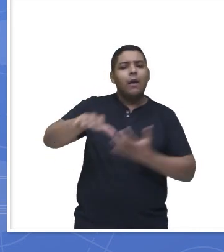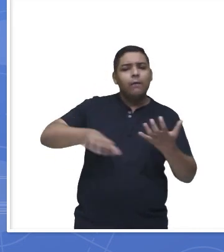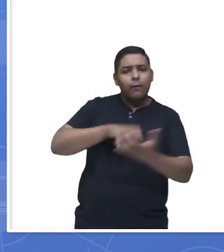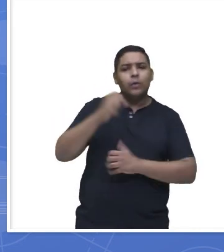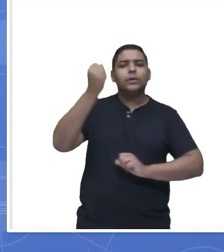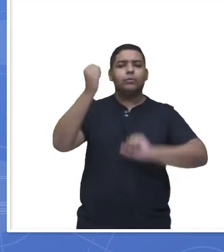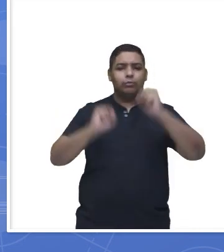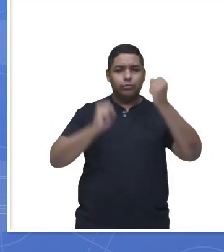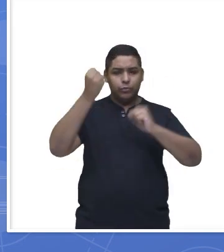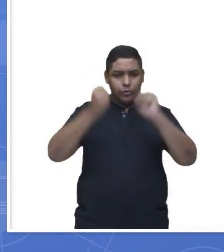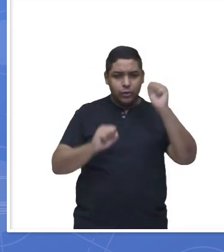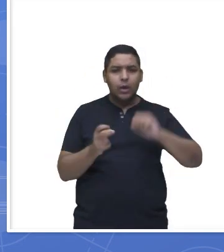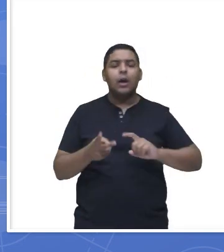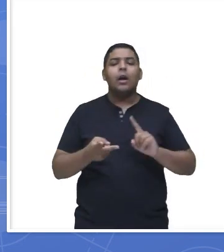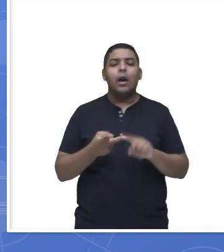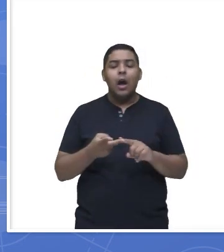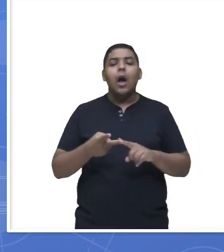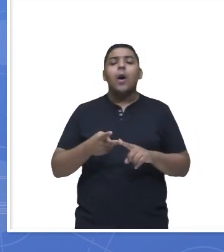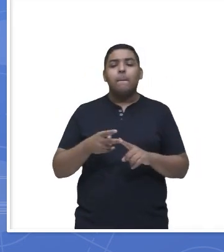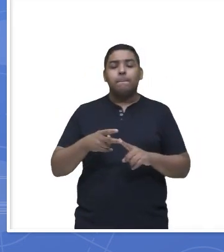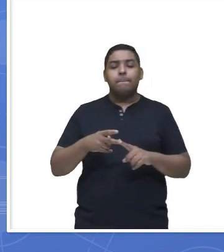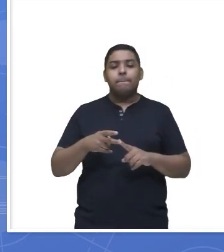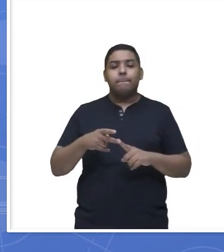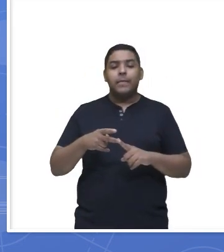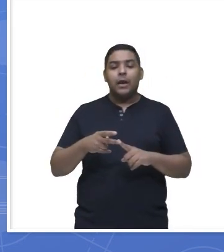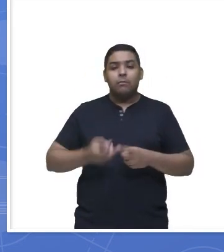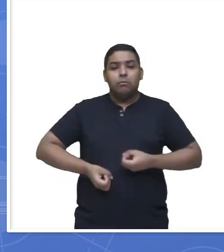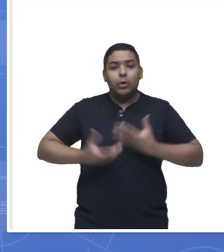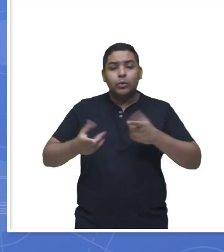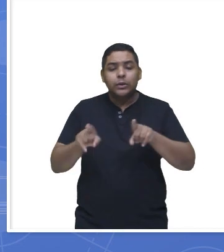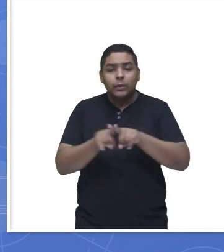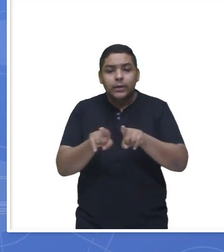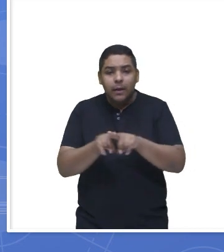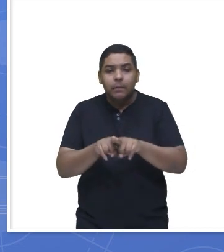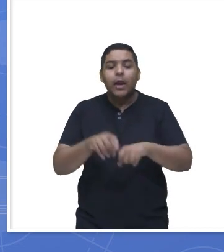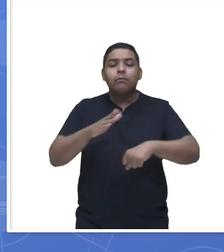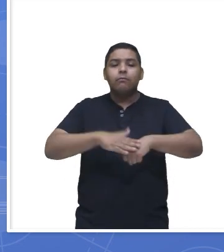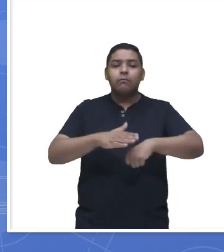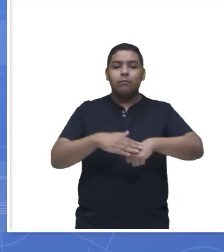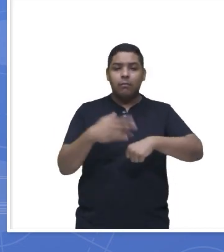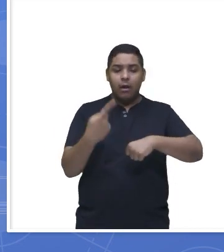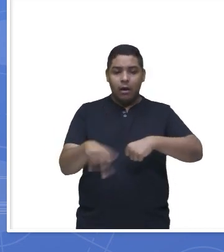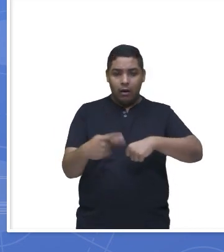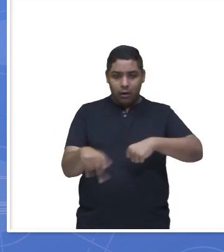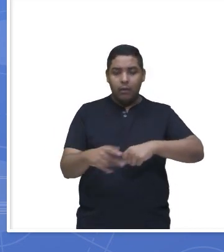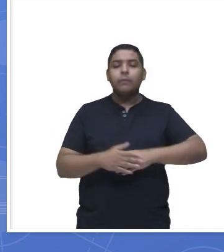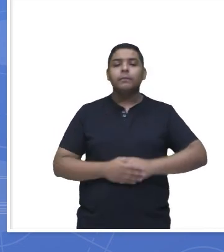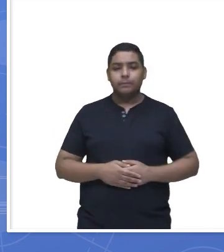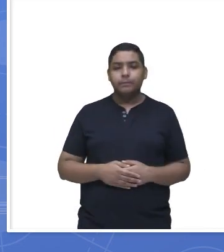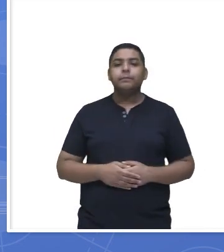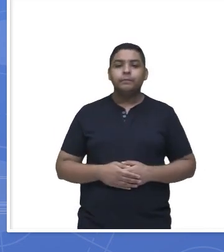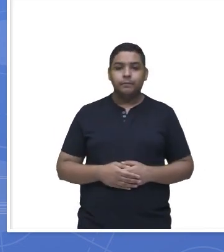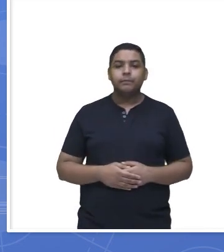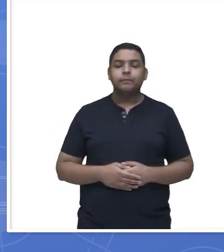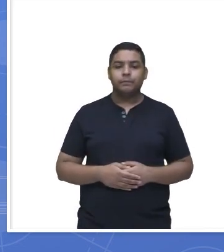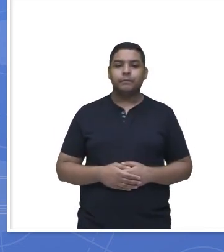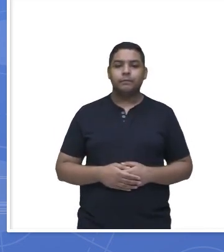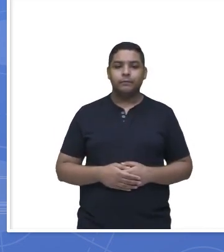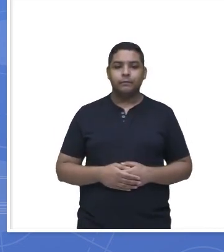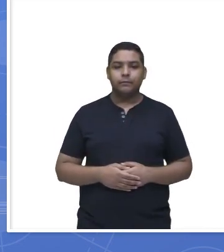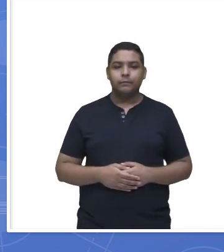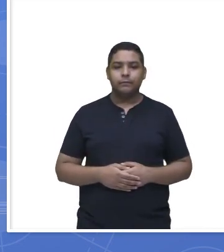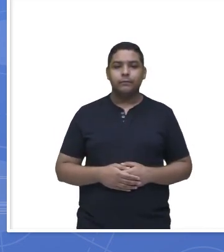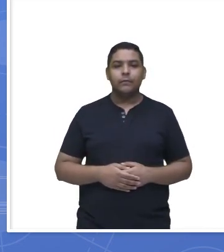para a produção manufatureira nas máquinas a vapor. Então, desde esse período, o carvão já é utilizado.